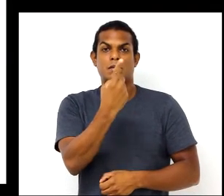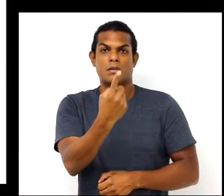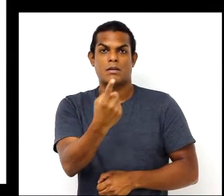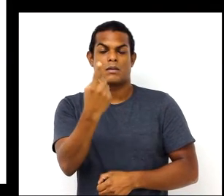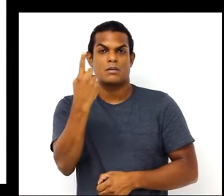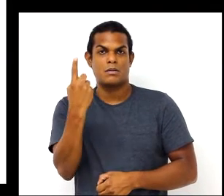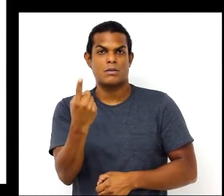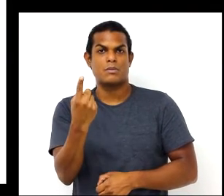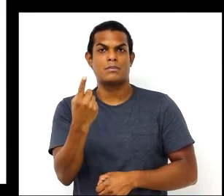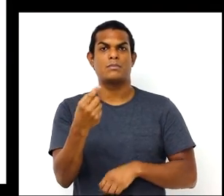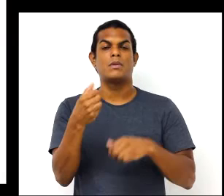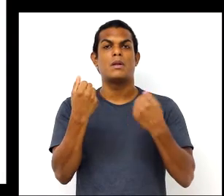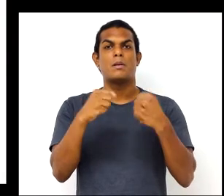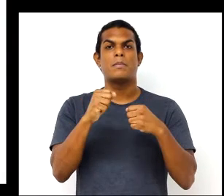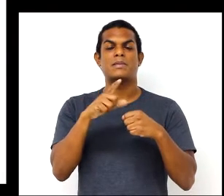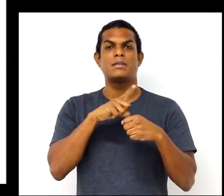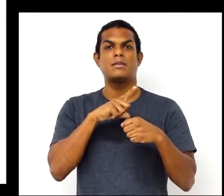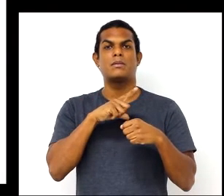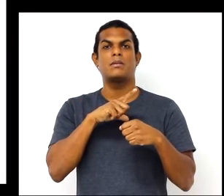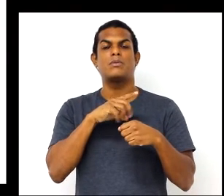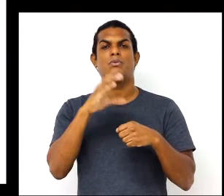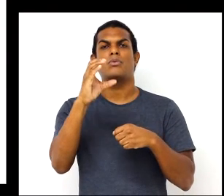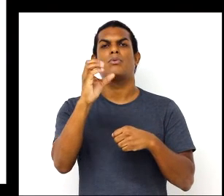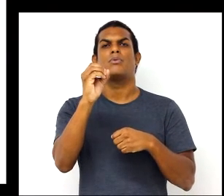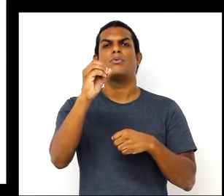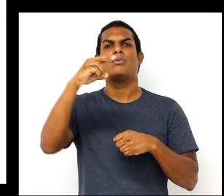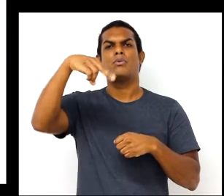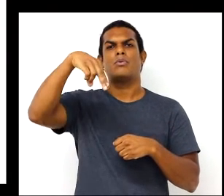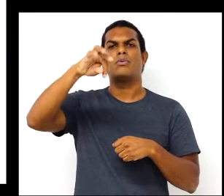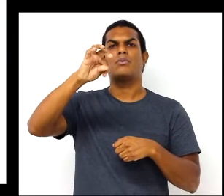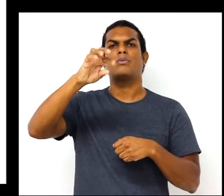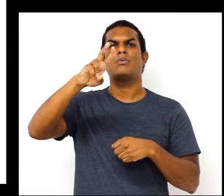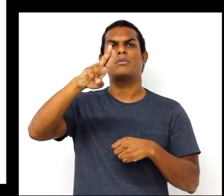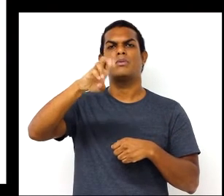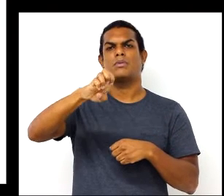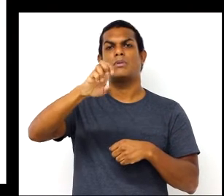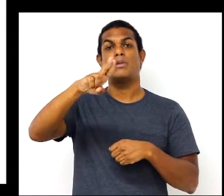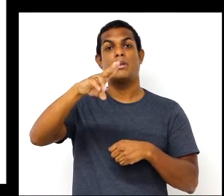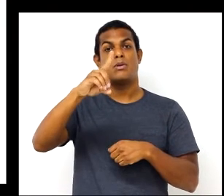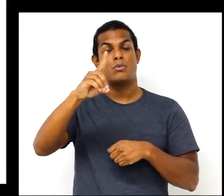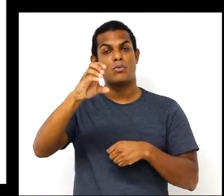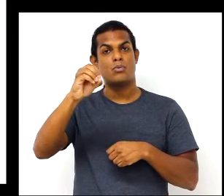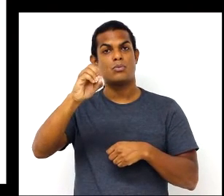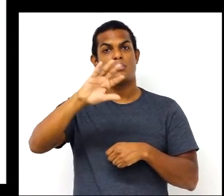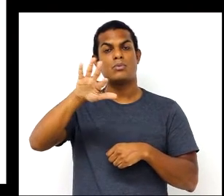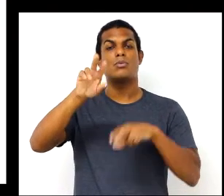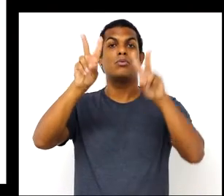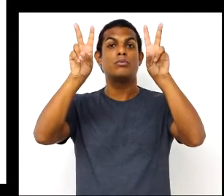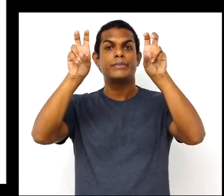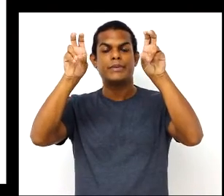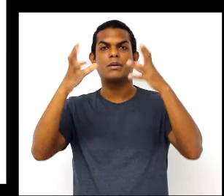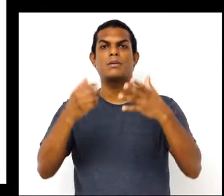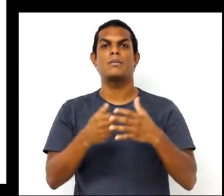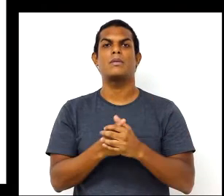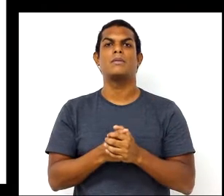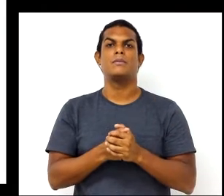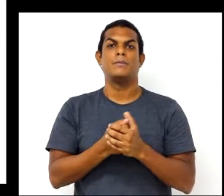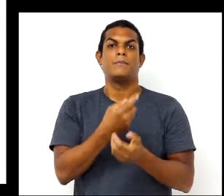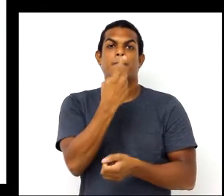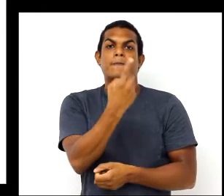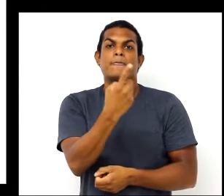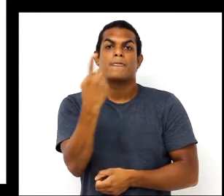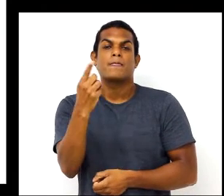ao critério de conteúdo temático, ou seja, cada um respeita um tema, um contexto. Cada um vai